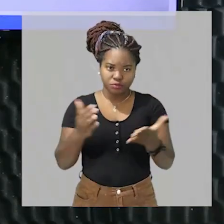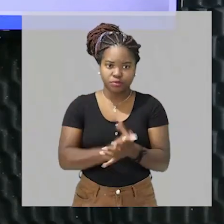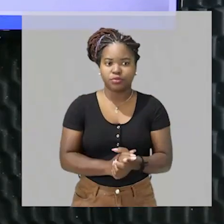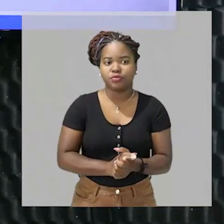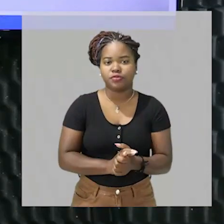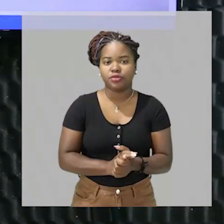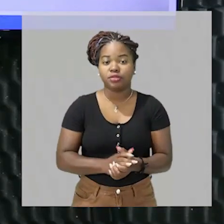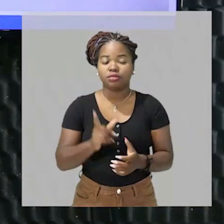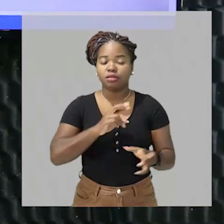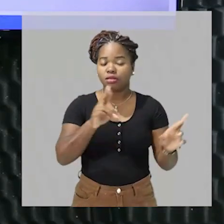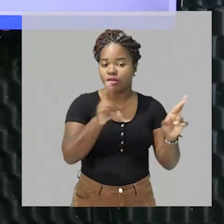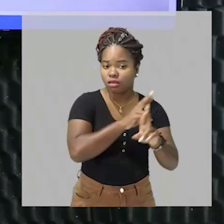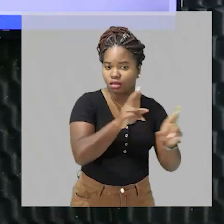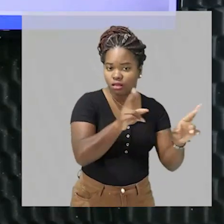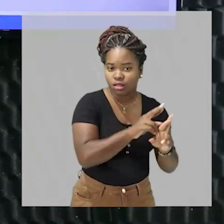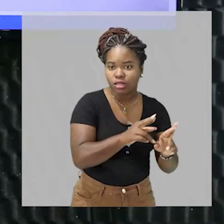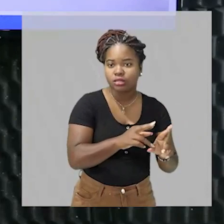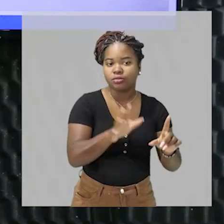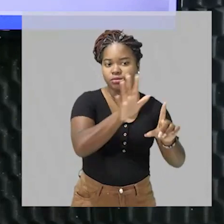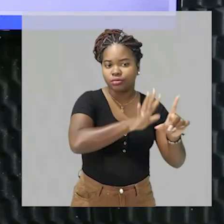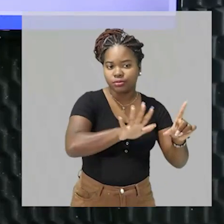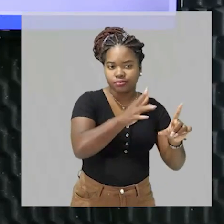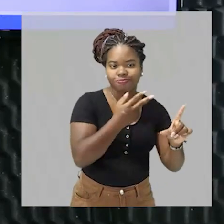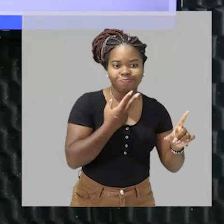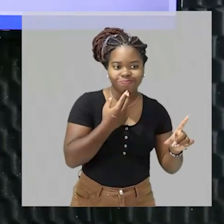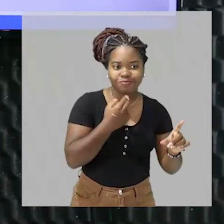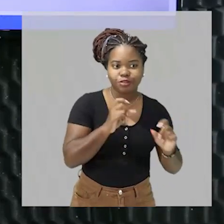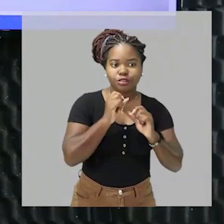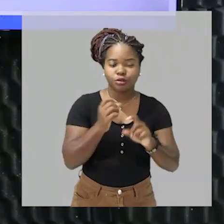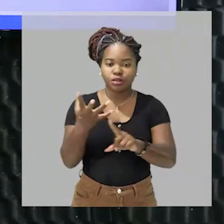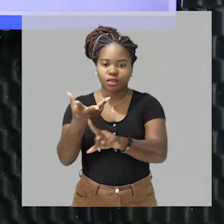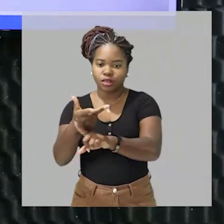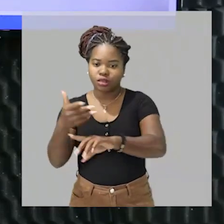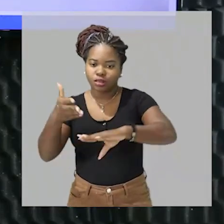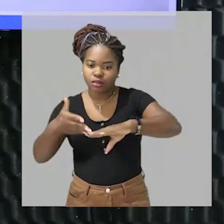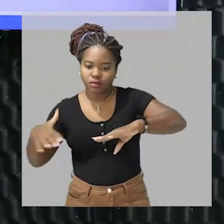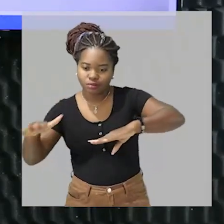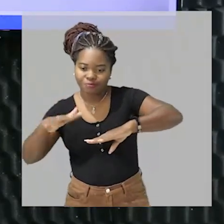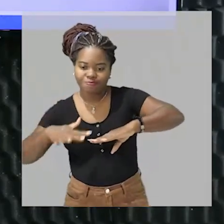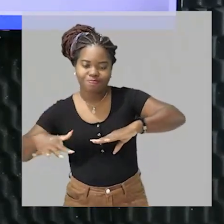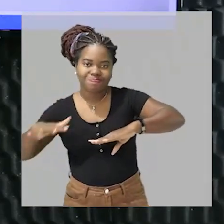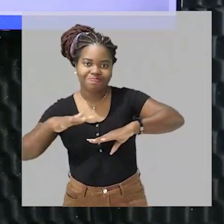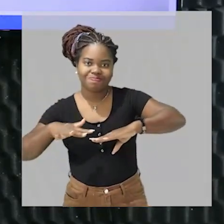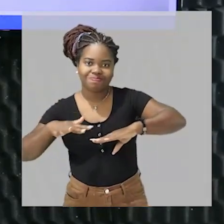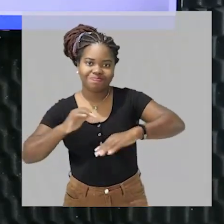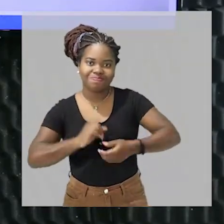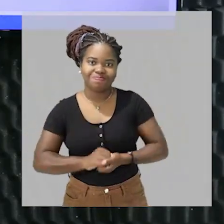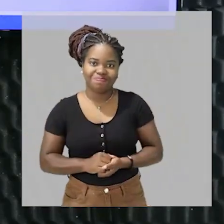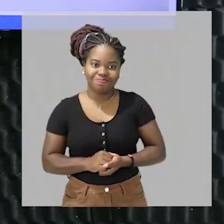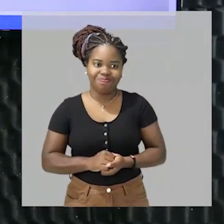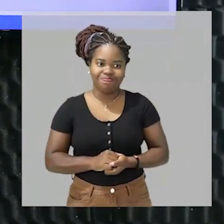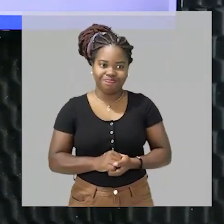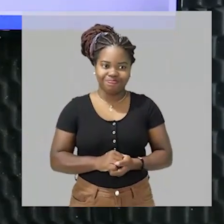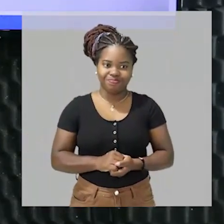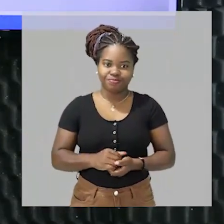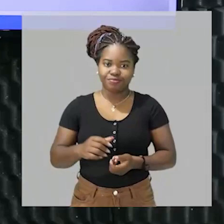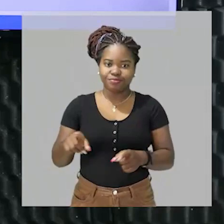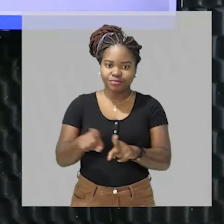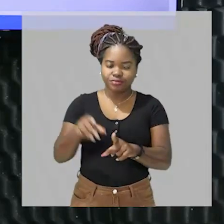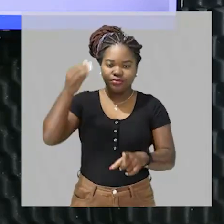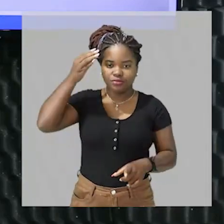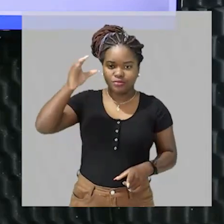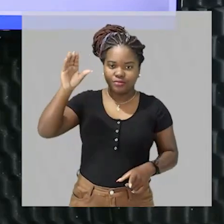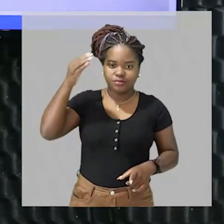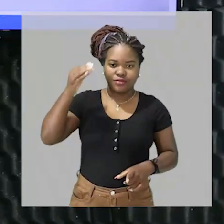na plataforma Gonçalves Dias, que é a arte contemporânea, que não dá para fugir disso. A arte contemporânea e a cultura pop, elas